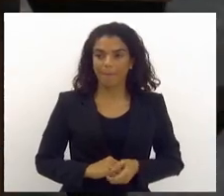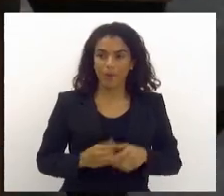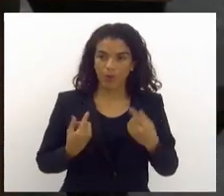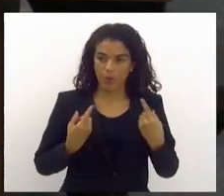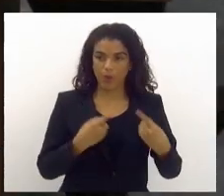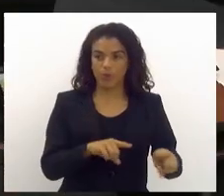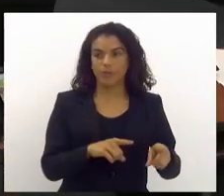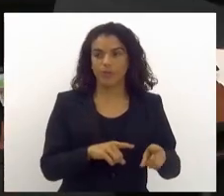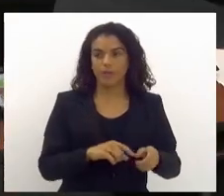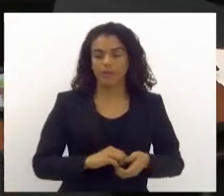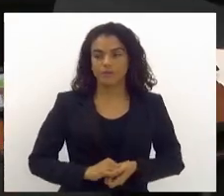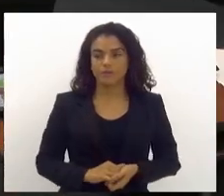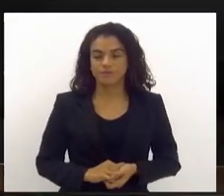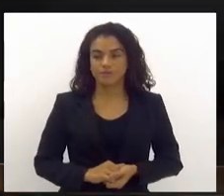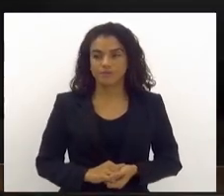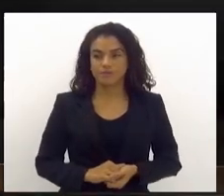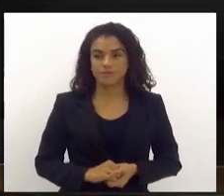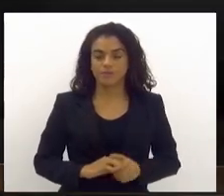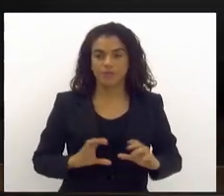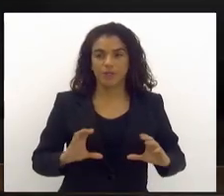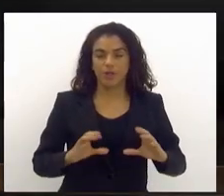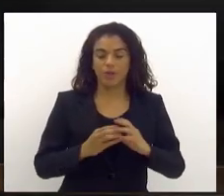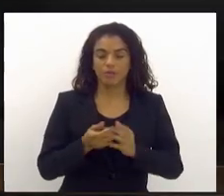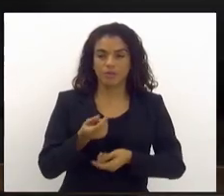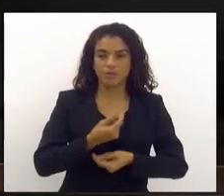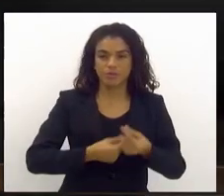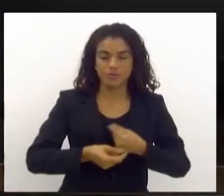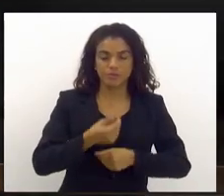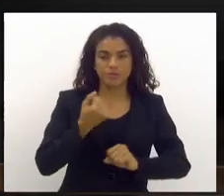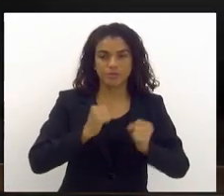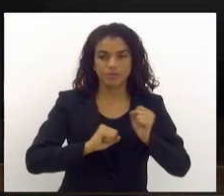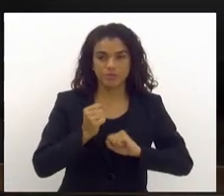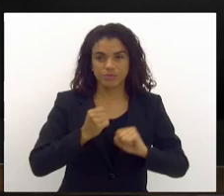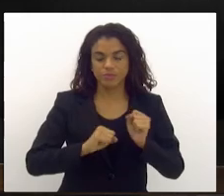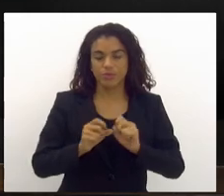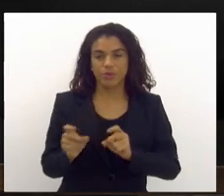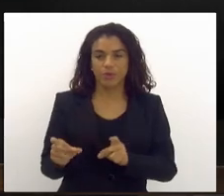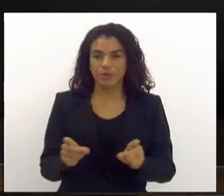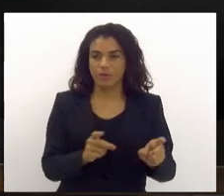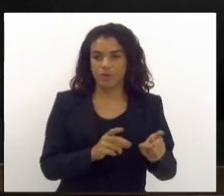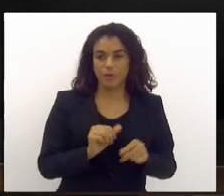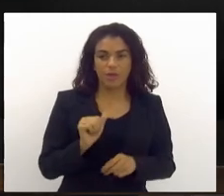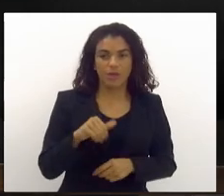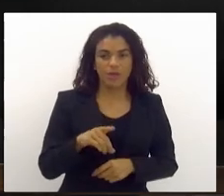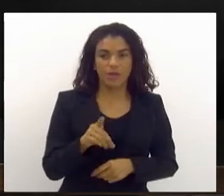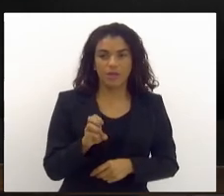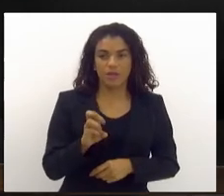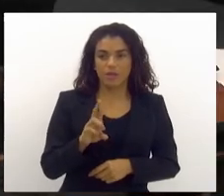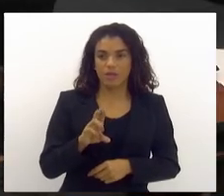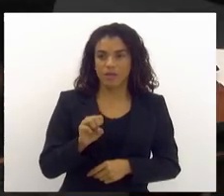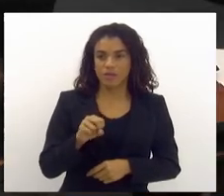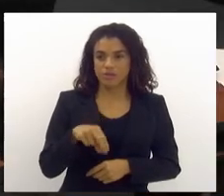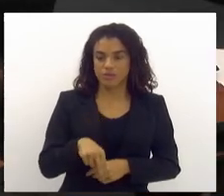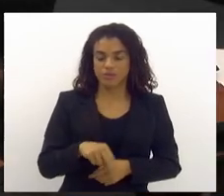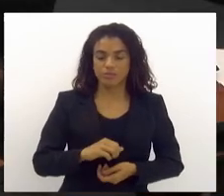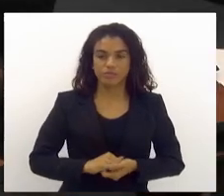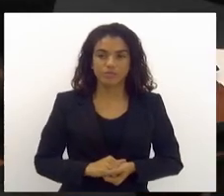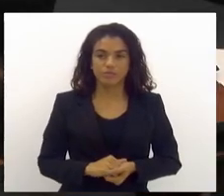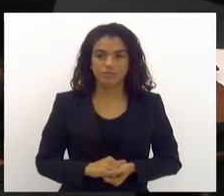Contrário, presidente. Pela Comissão de Economia, Indústria e Comércio, deputado Anderson Moraes.